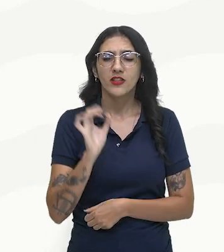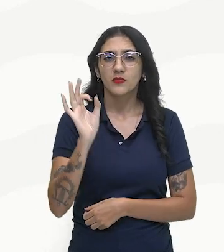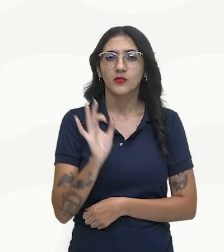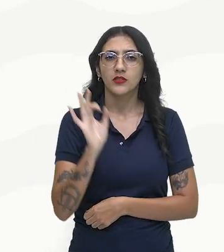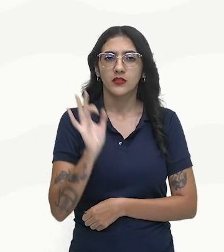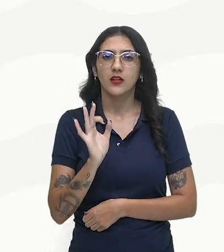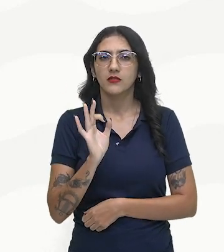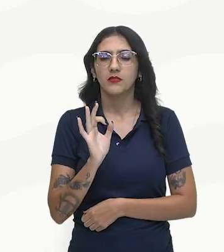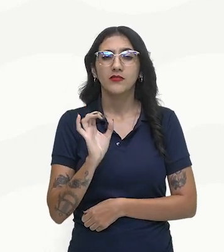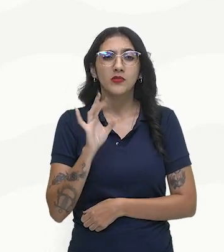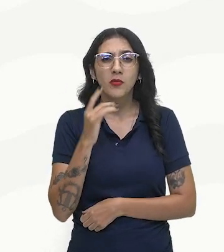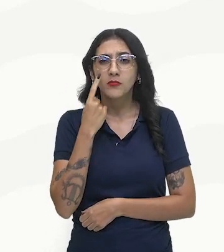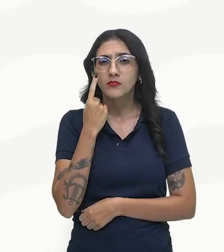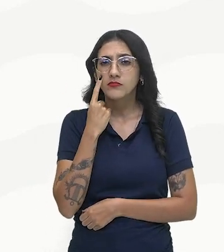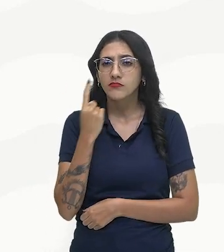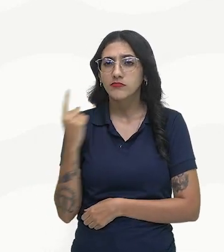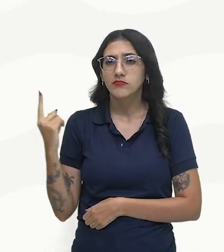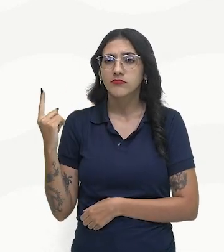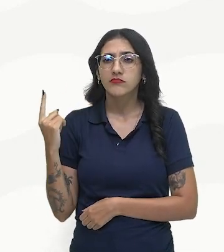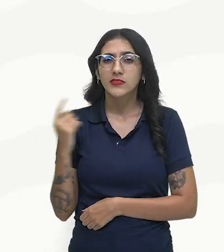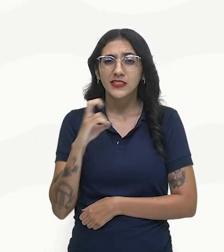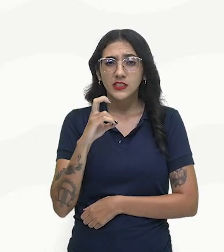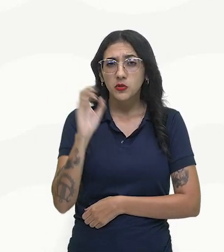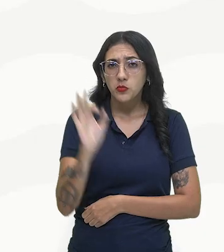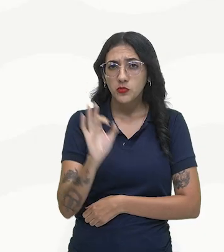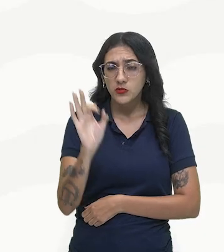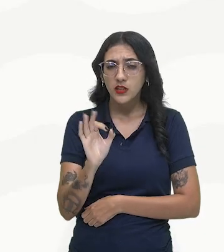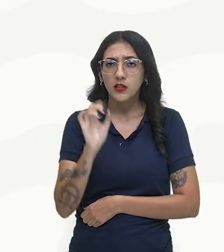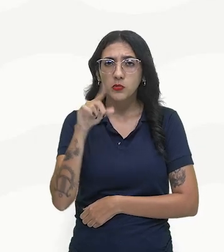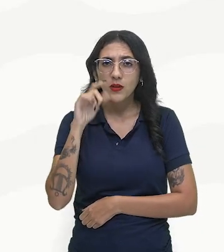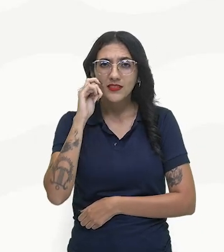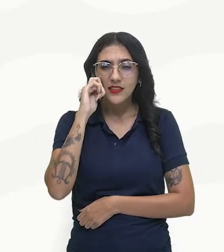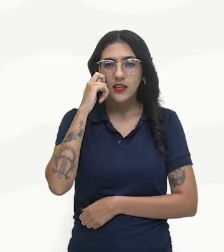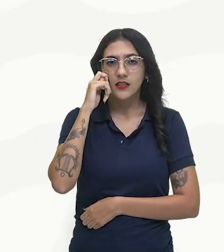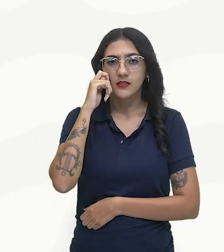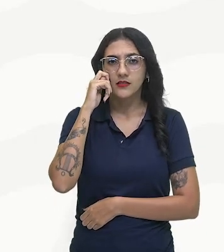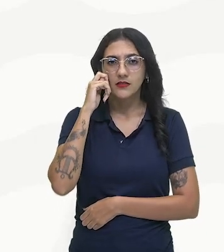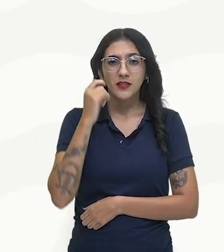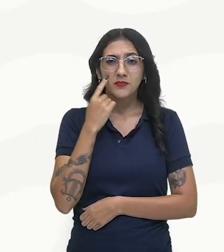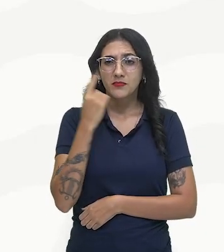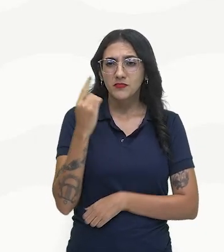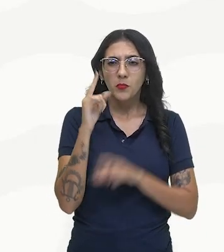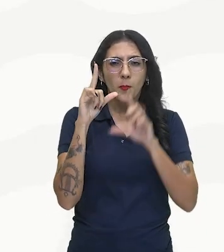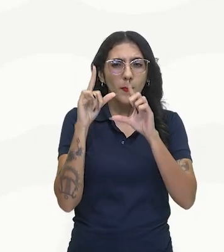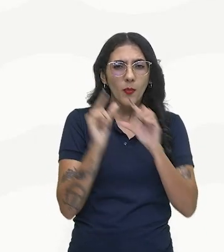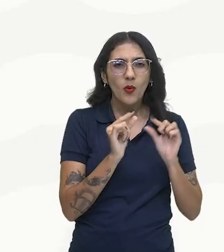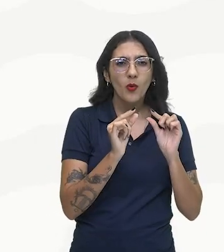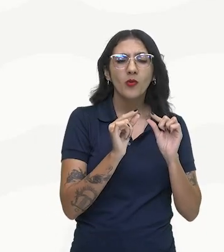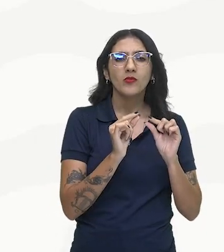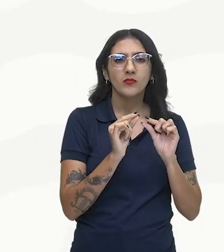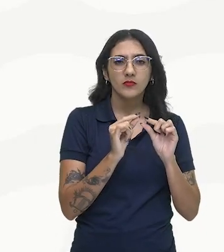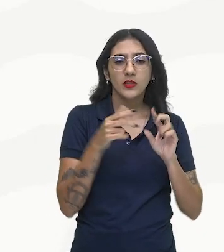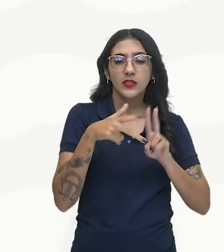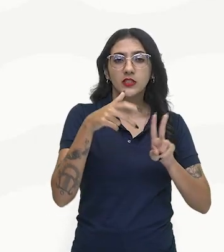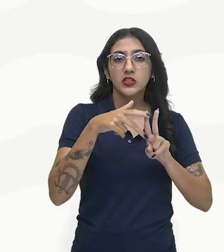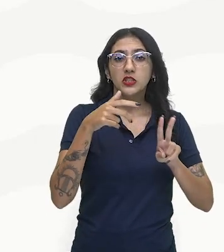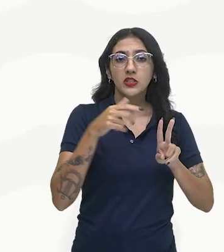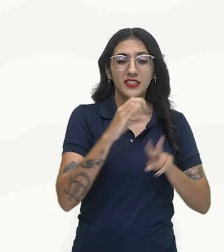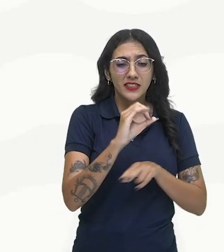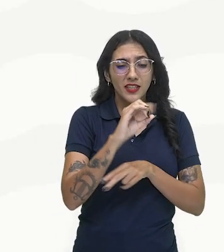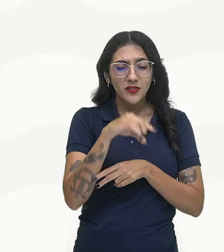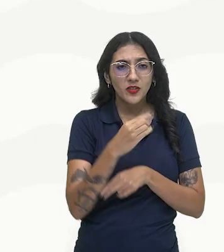apenas 5% de população que se autodeclarava negra e a indígena menos ainda, né? 0,2%, é um